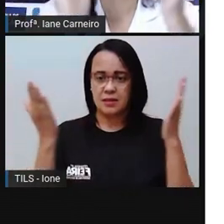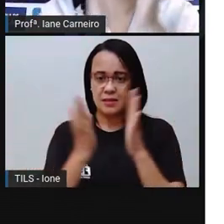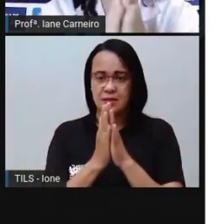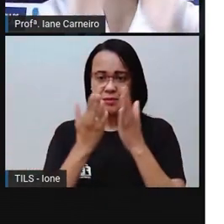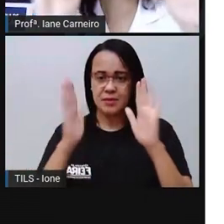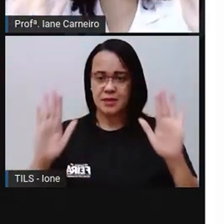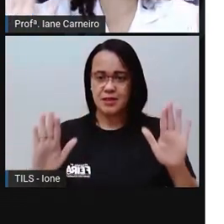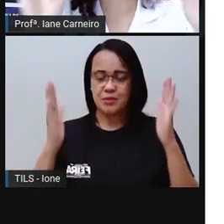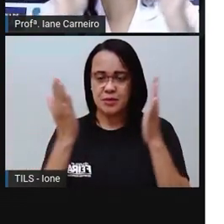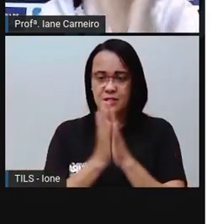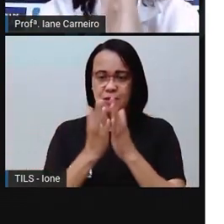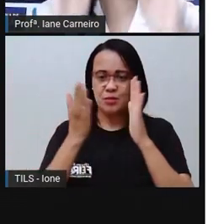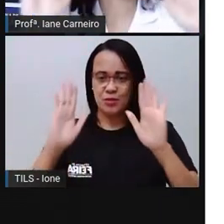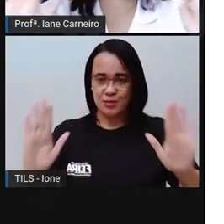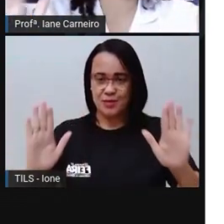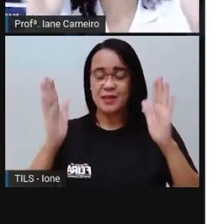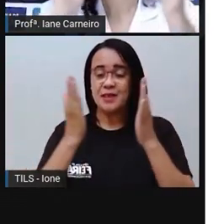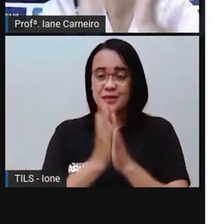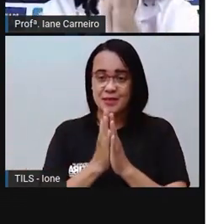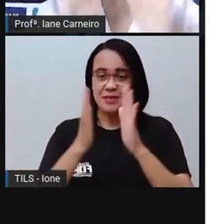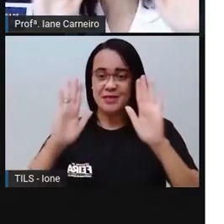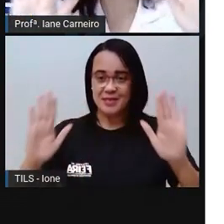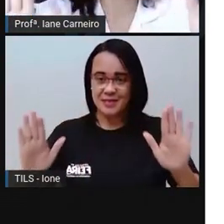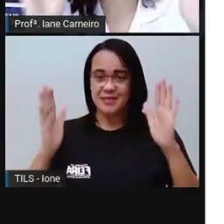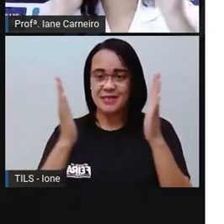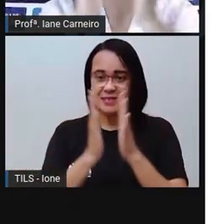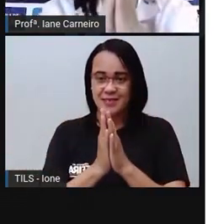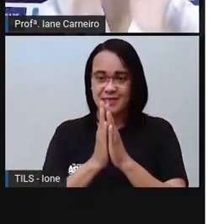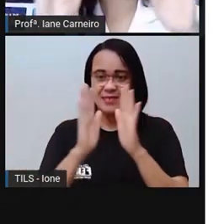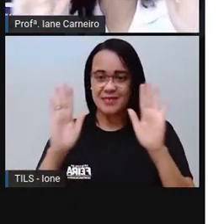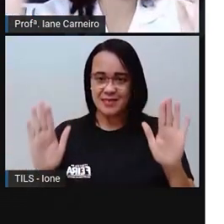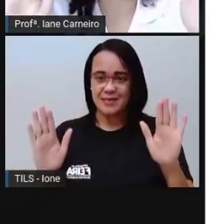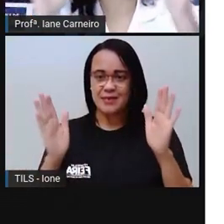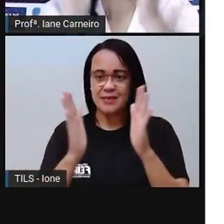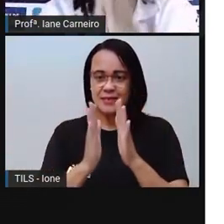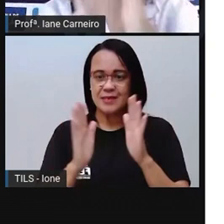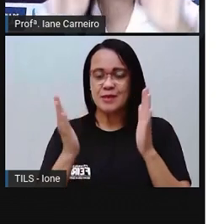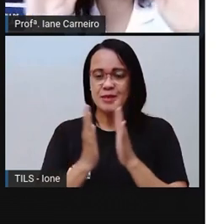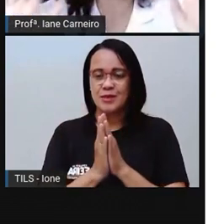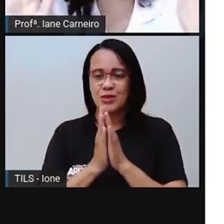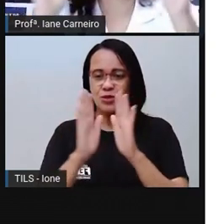Adoleta, lê petit petit polar, lê café com chocolate.